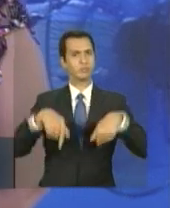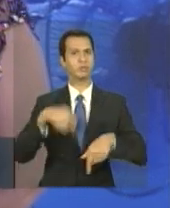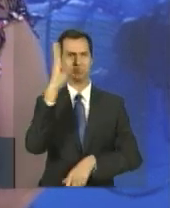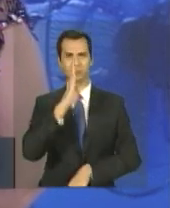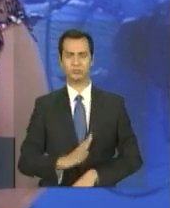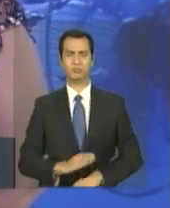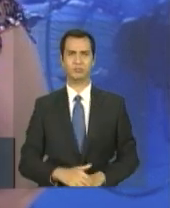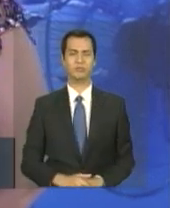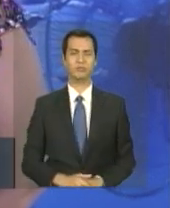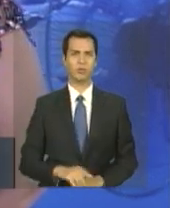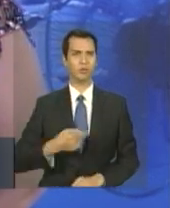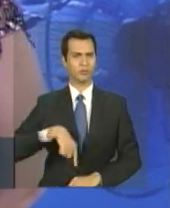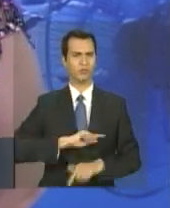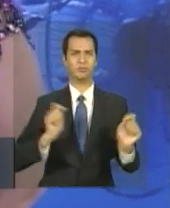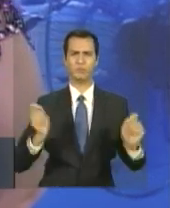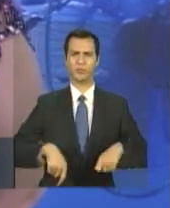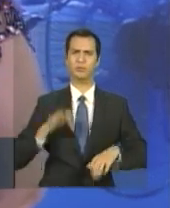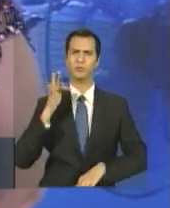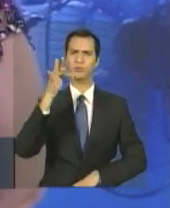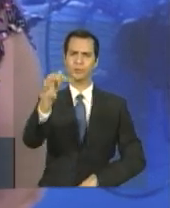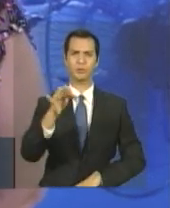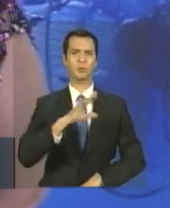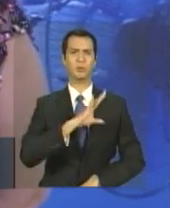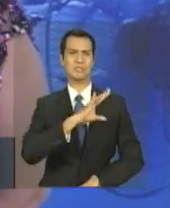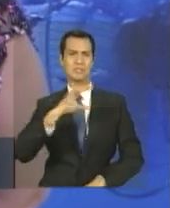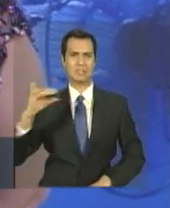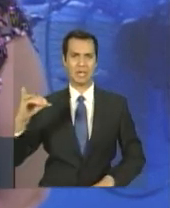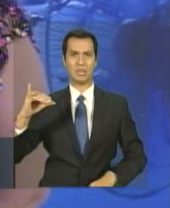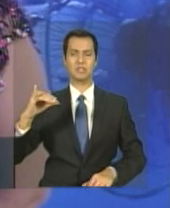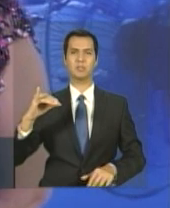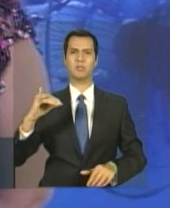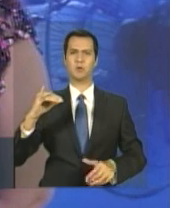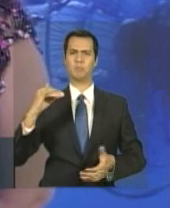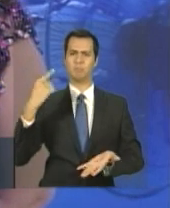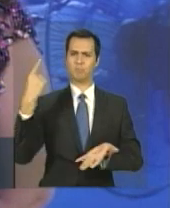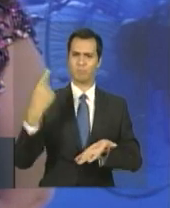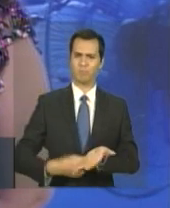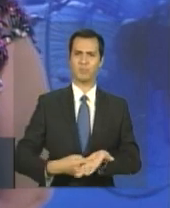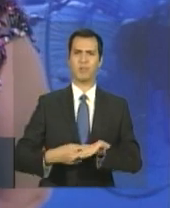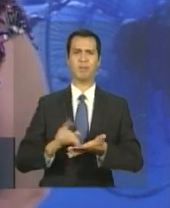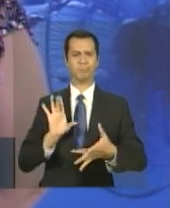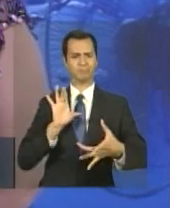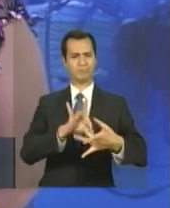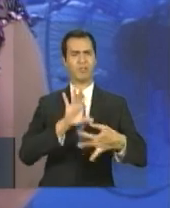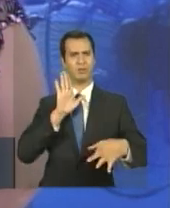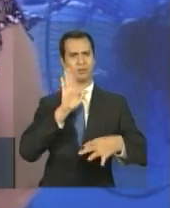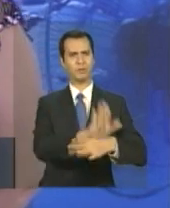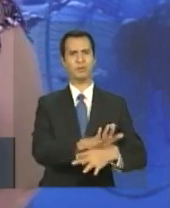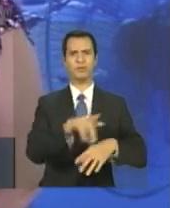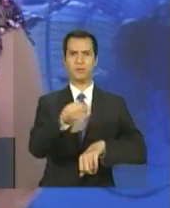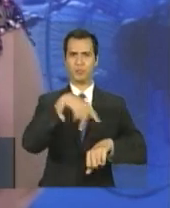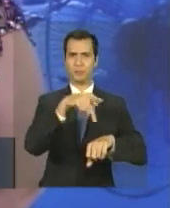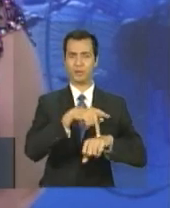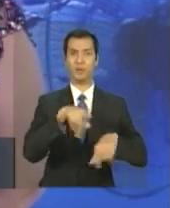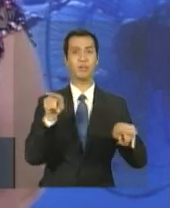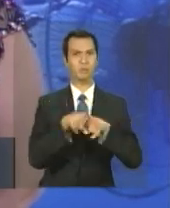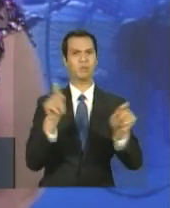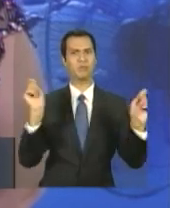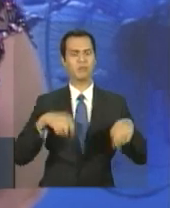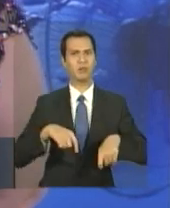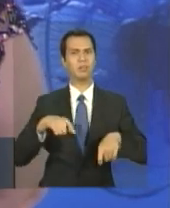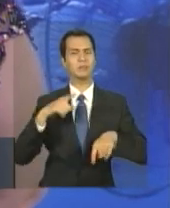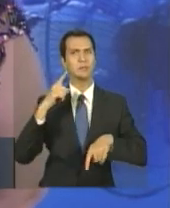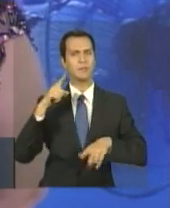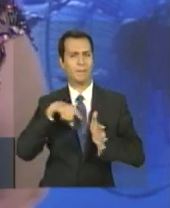Brasil, poderemos construir uma ciência comprometida com as demandas do país e que produza